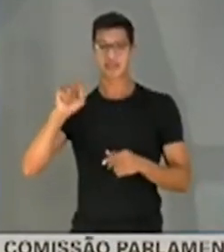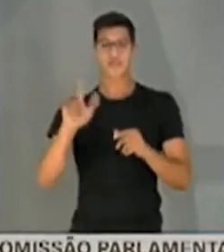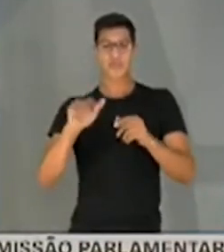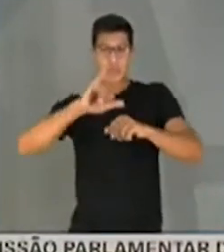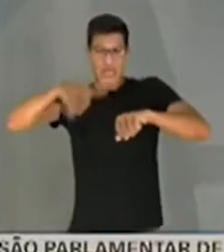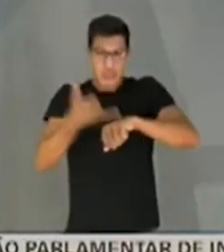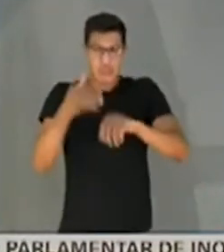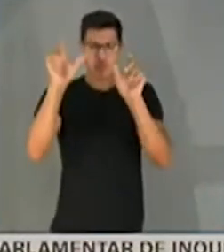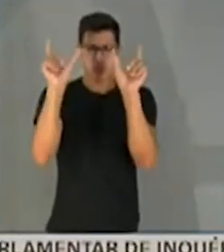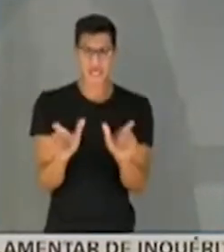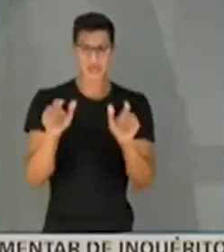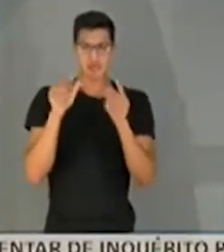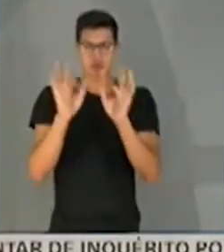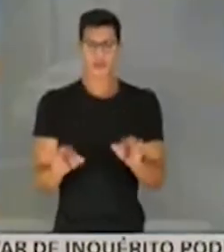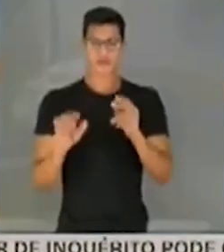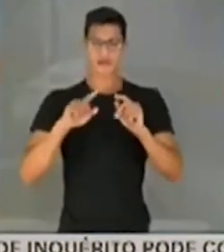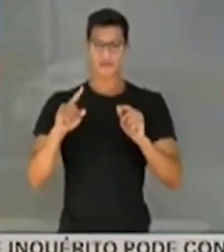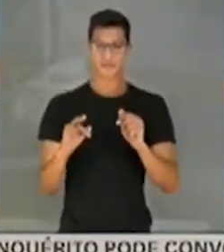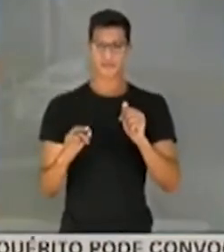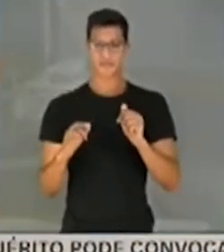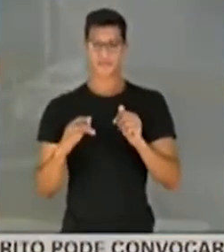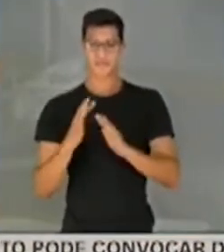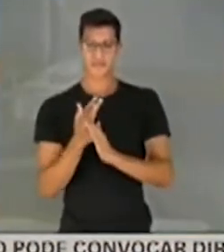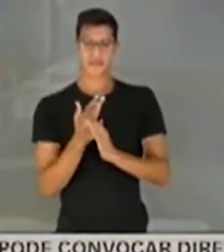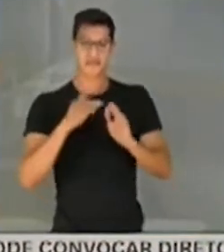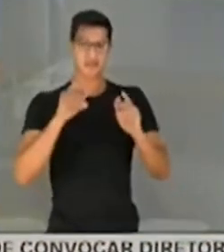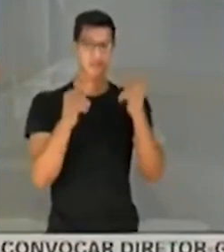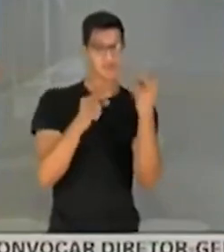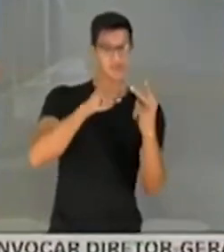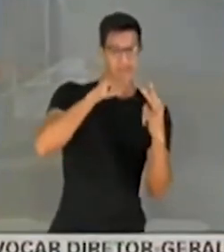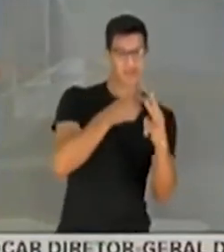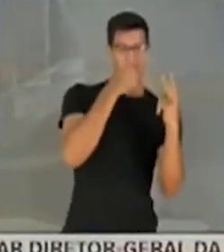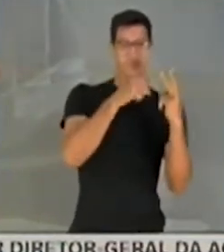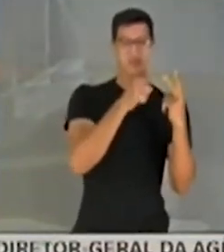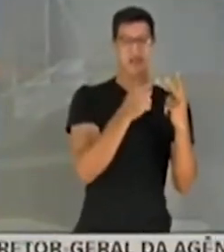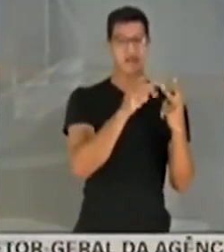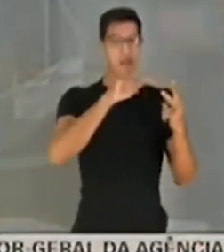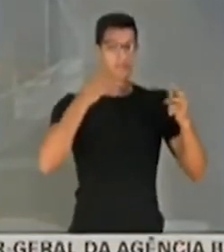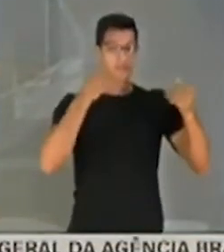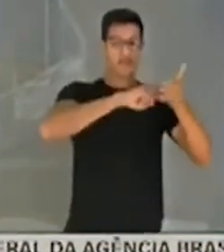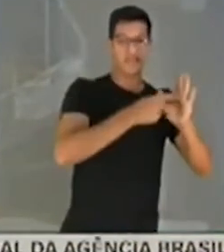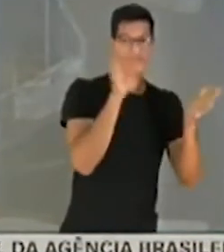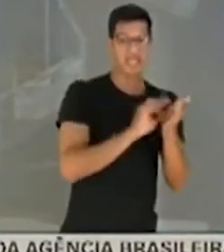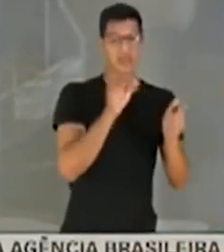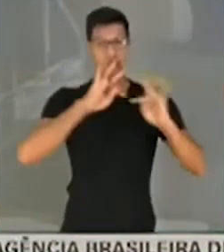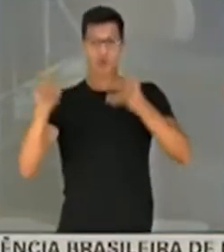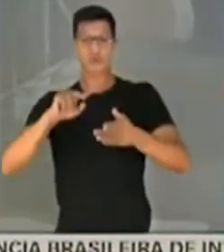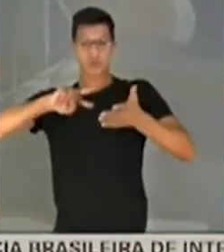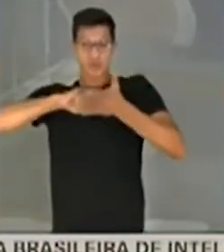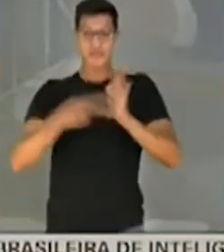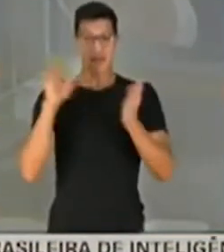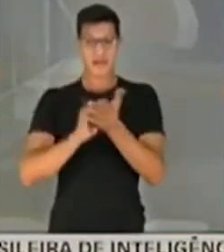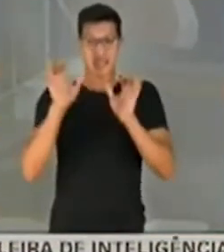adjetivo correto, porque o senhor fala dos dois primeiros que não correspondem à verdade. Os dois segundos que são imprecisas. Então, todos não correspondem à verdade,